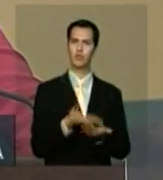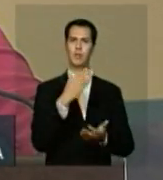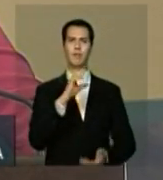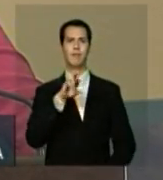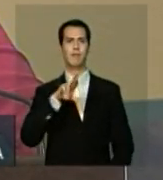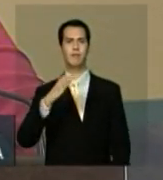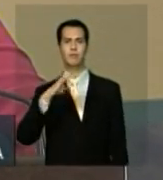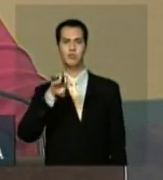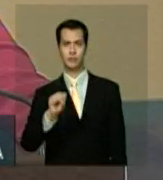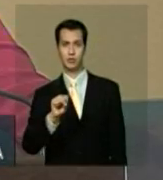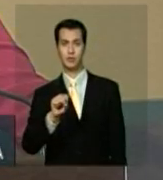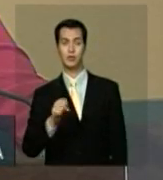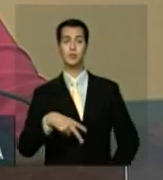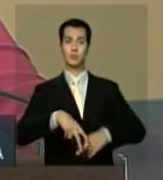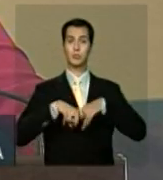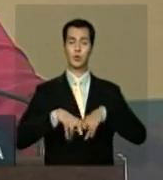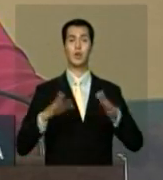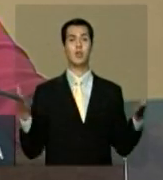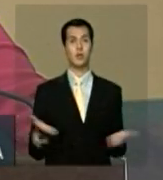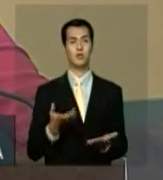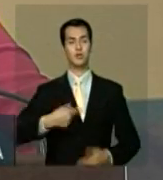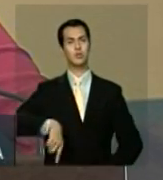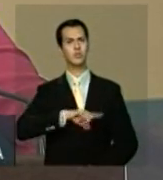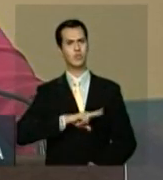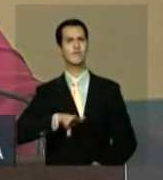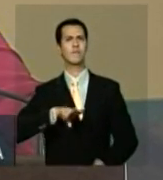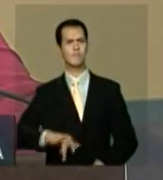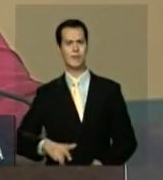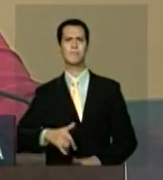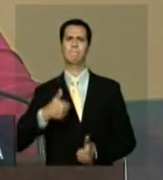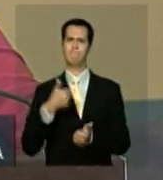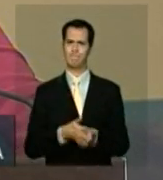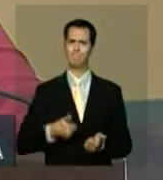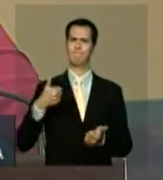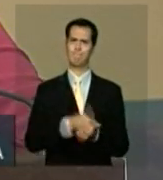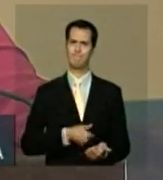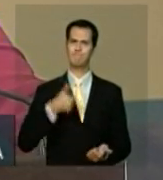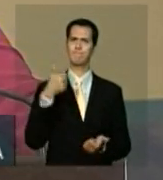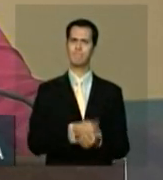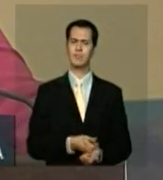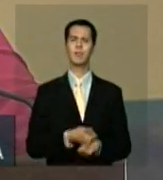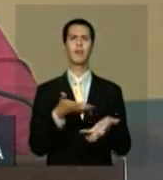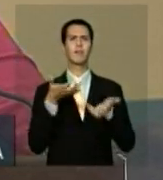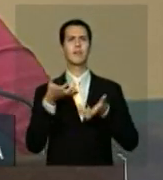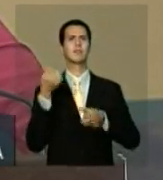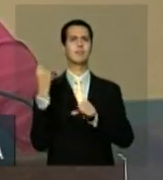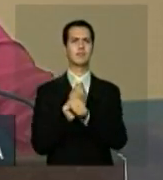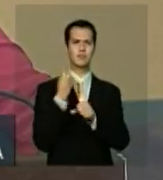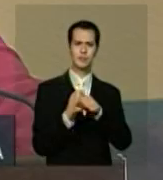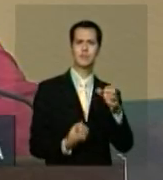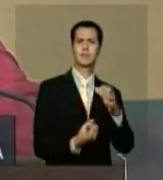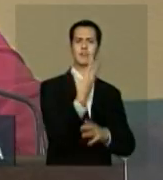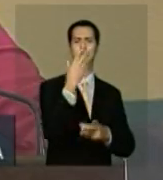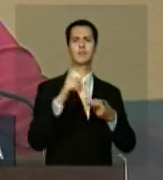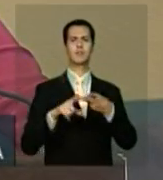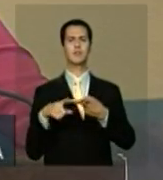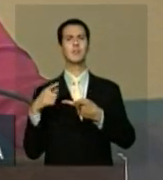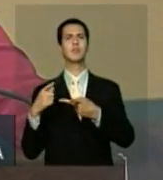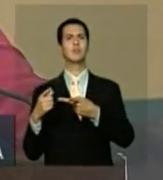buscar por todos os meios possíveis implantar conveniar